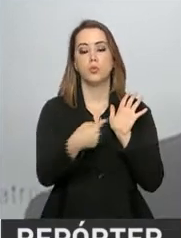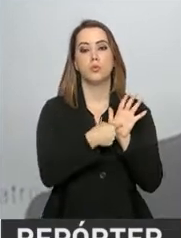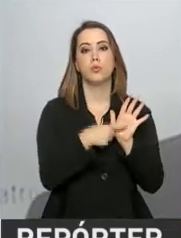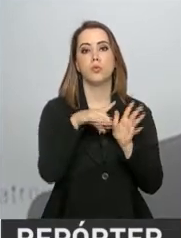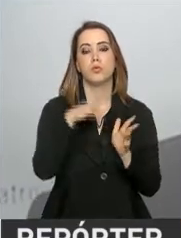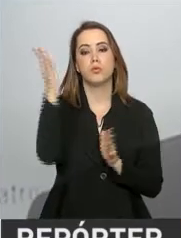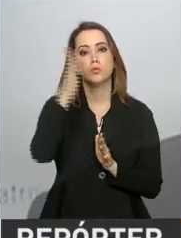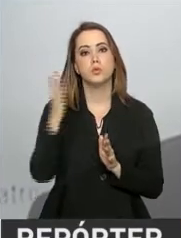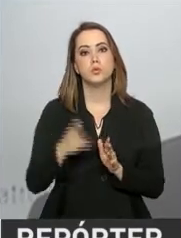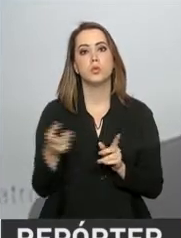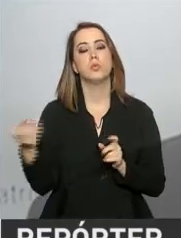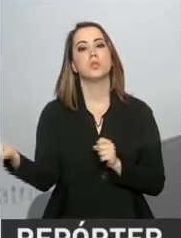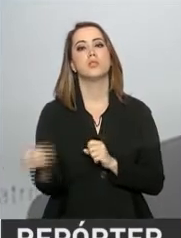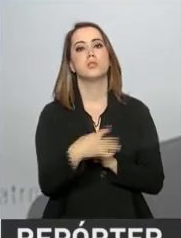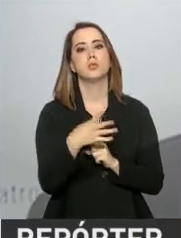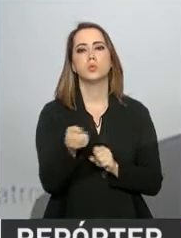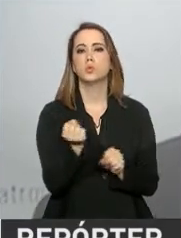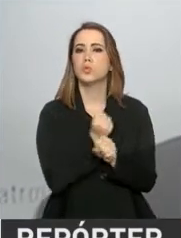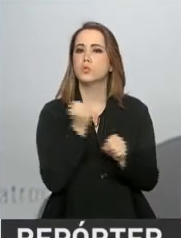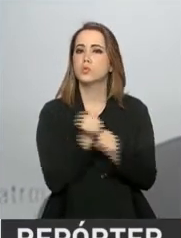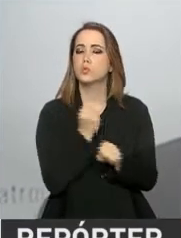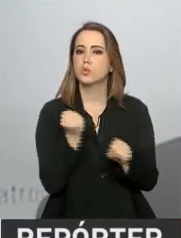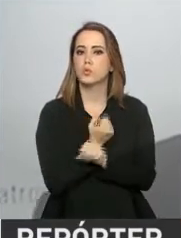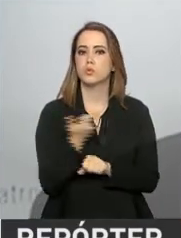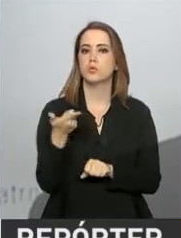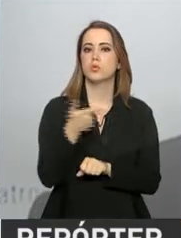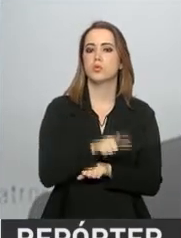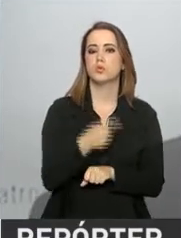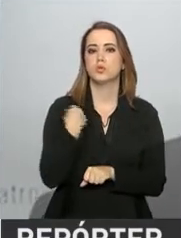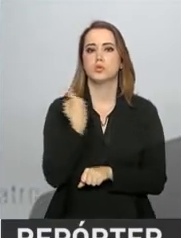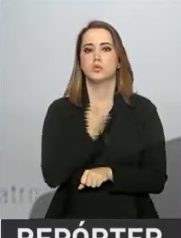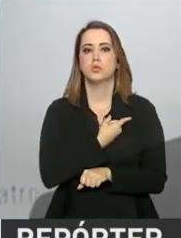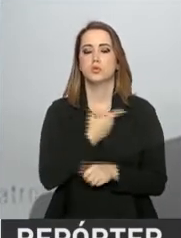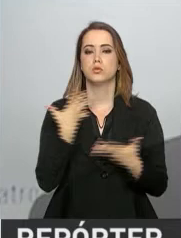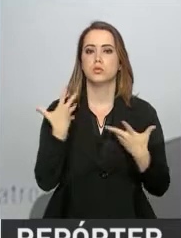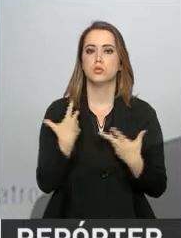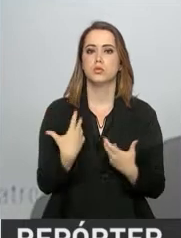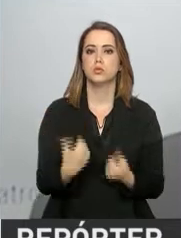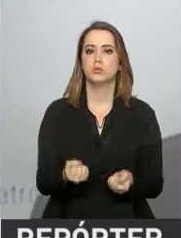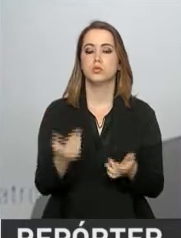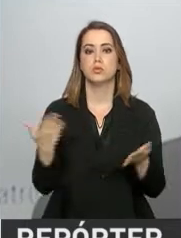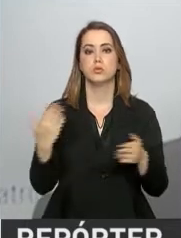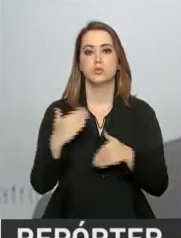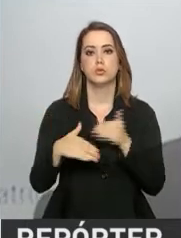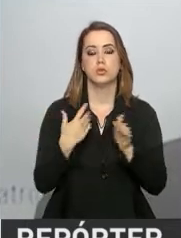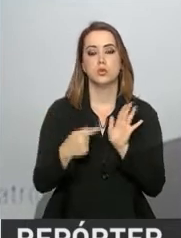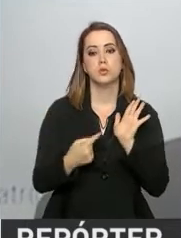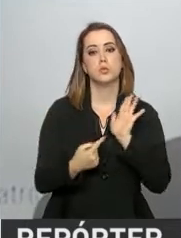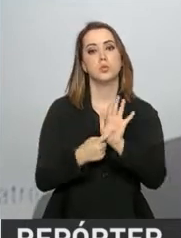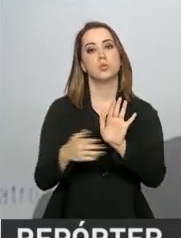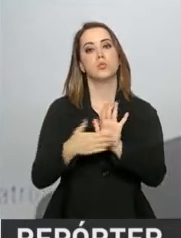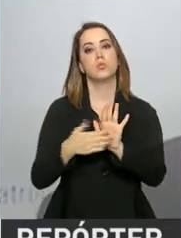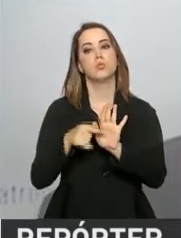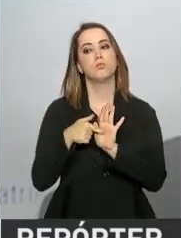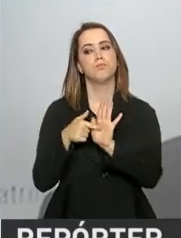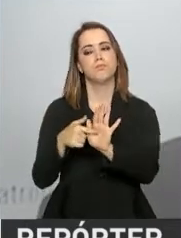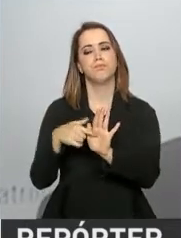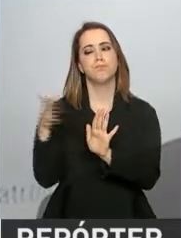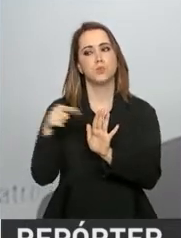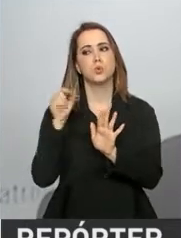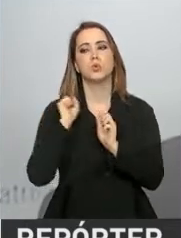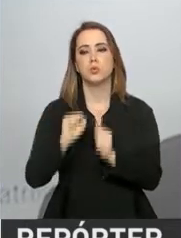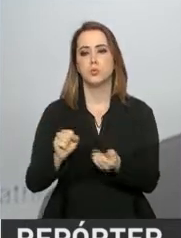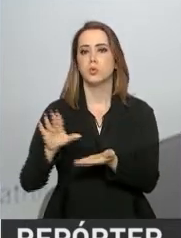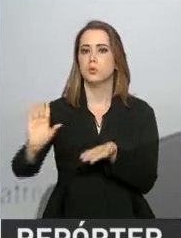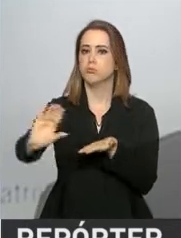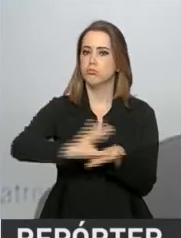Nós estamos internacionalizando novamente o Brasil, levando o Brasil para fora e apresentando as oportunidades de